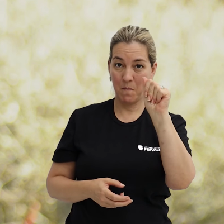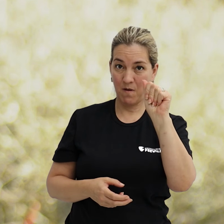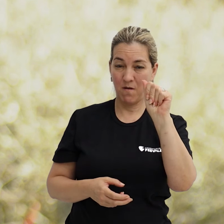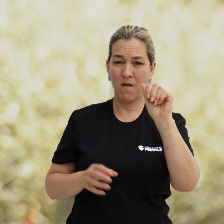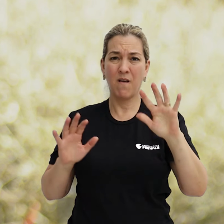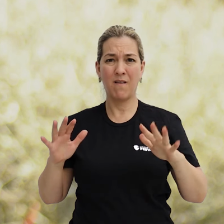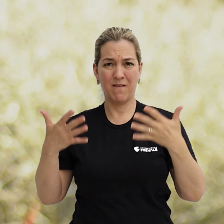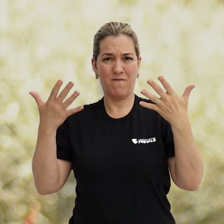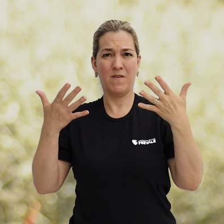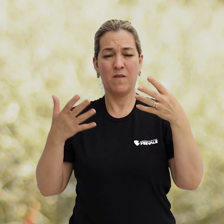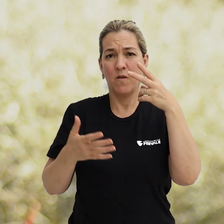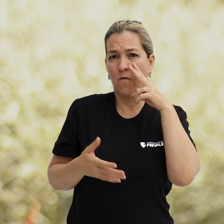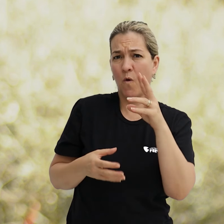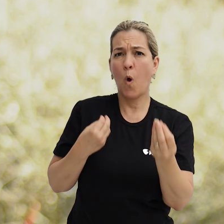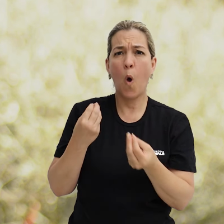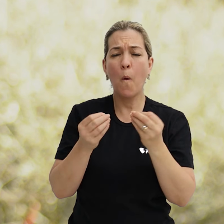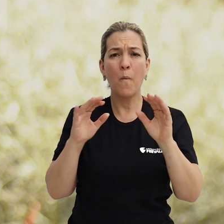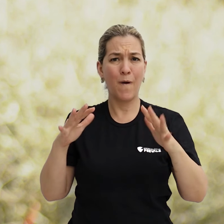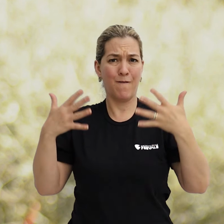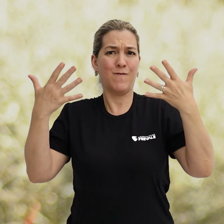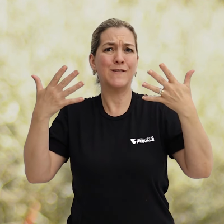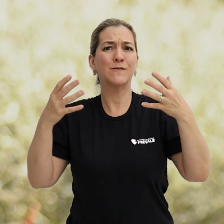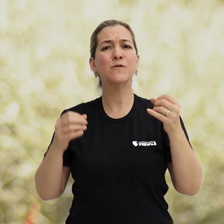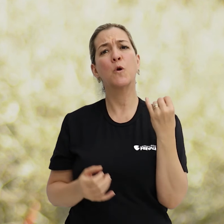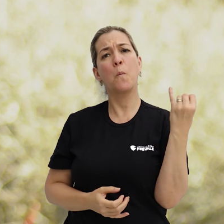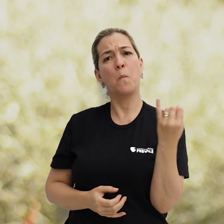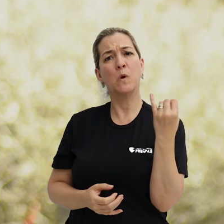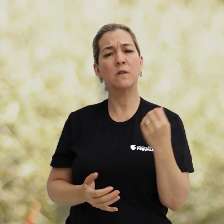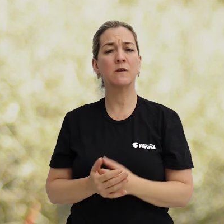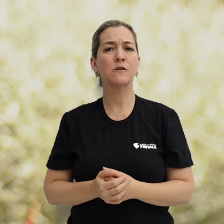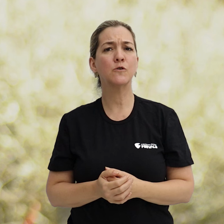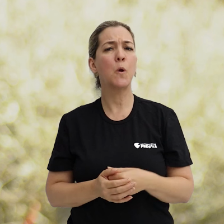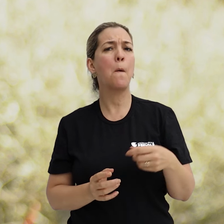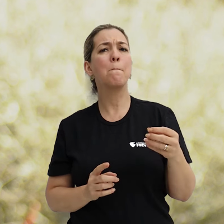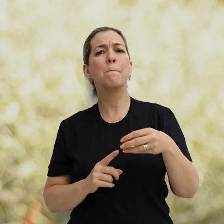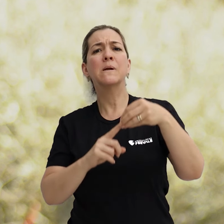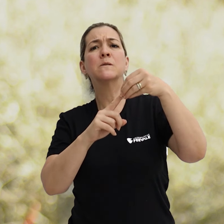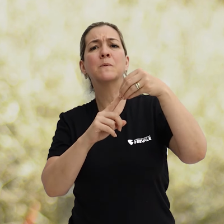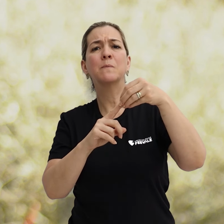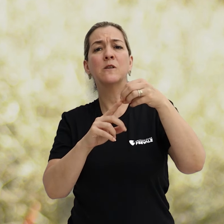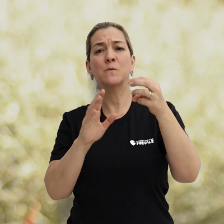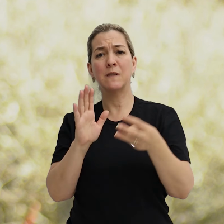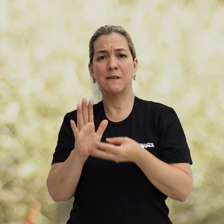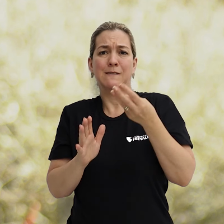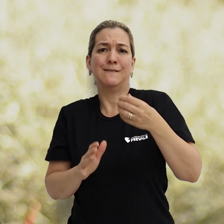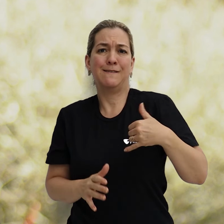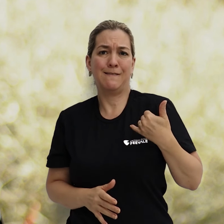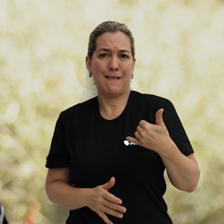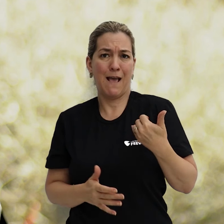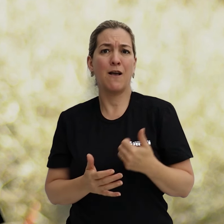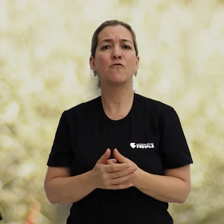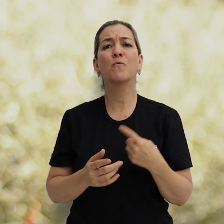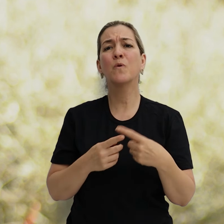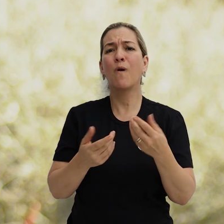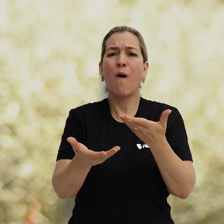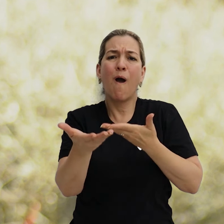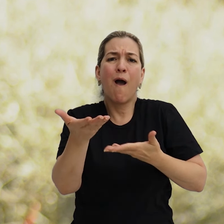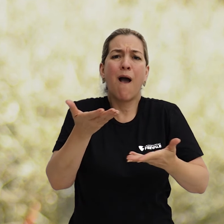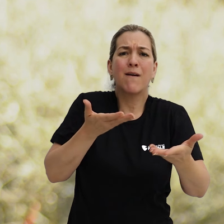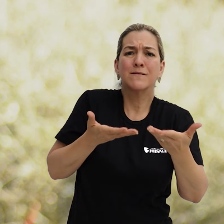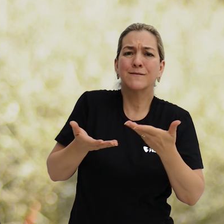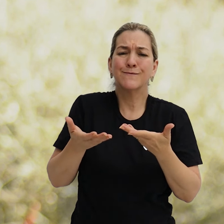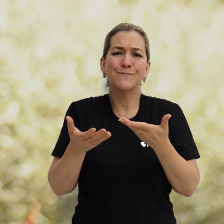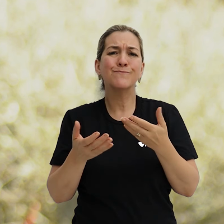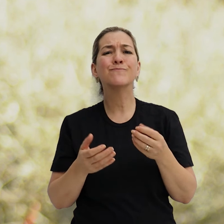como um evento de extrema importância, principalmente para a terceira idade, porque ele é integrador,